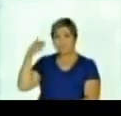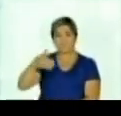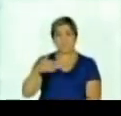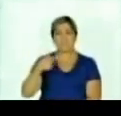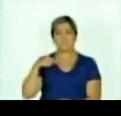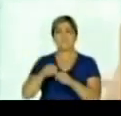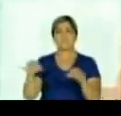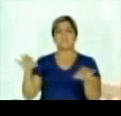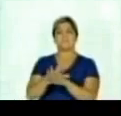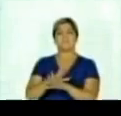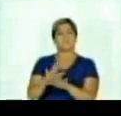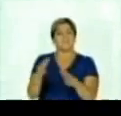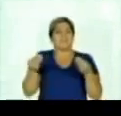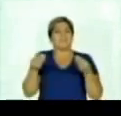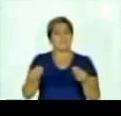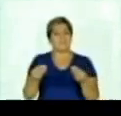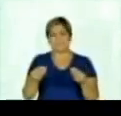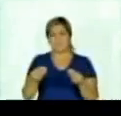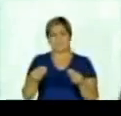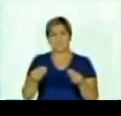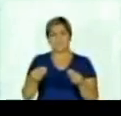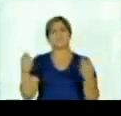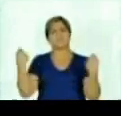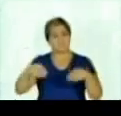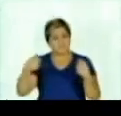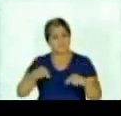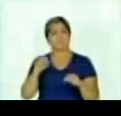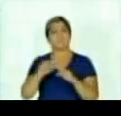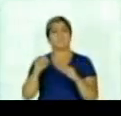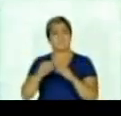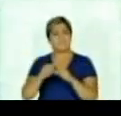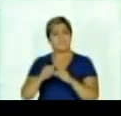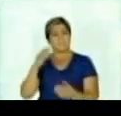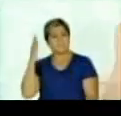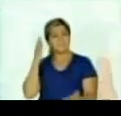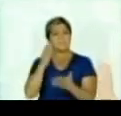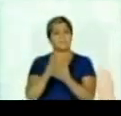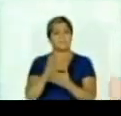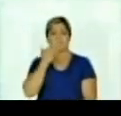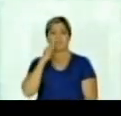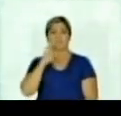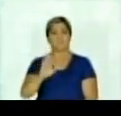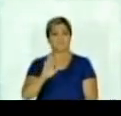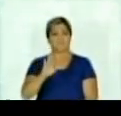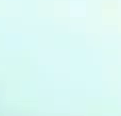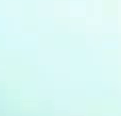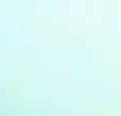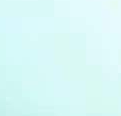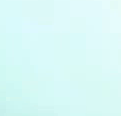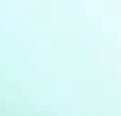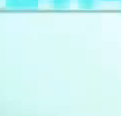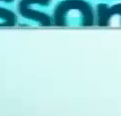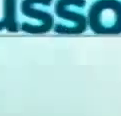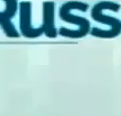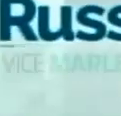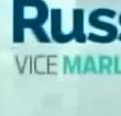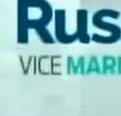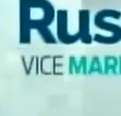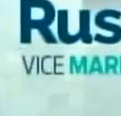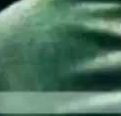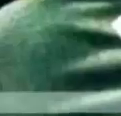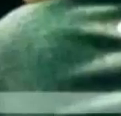a cidade com uma palma da mão. De Perusa, Itaquera, Grajaú, Tremembé. São Paulo sabe que a